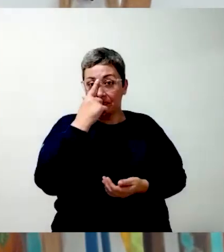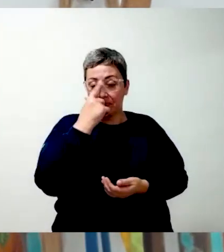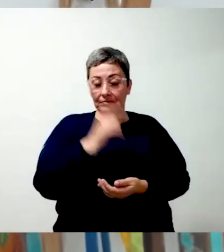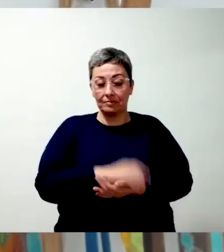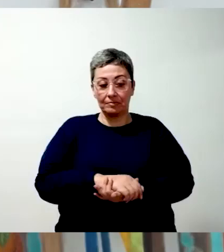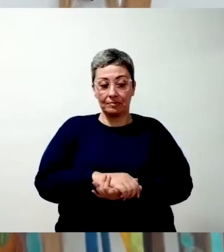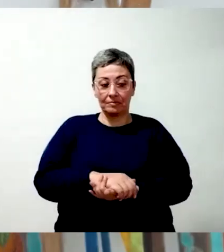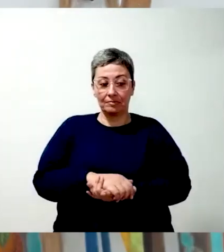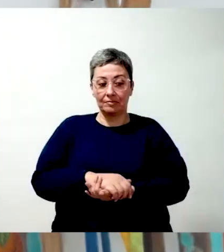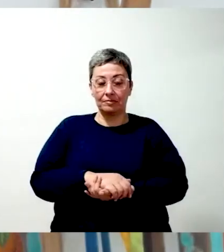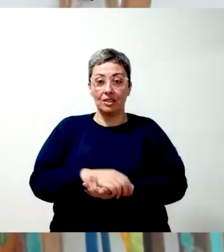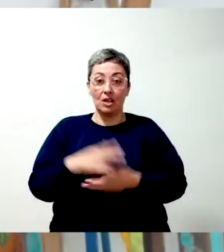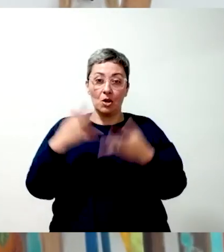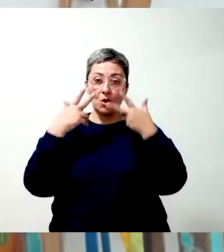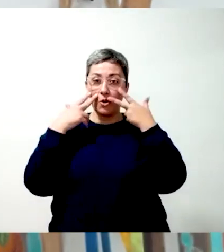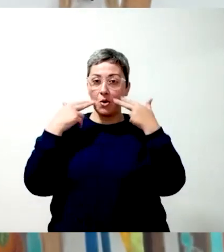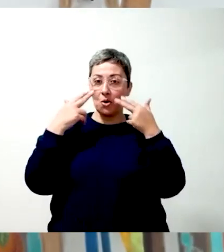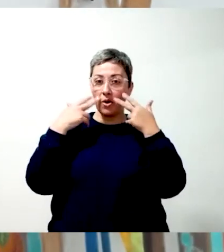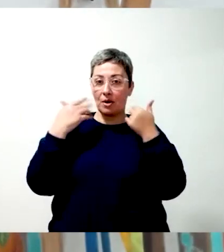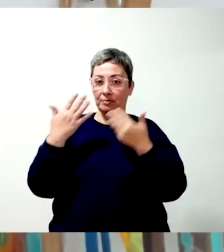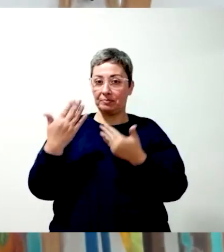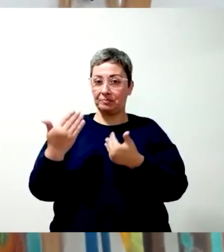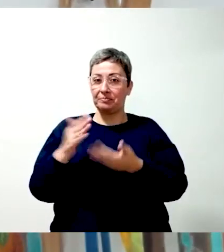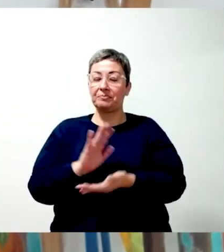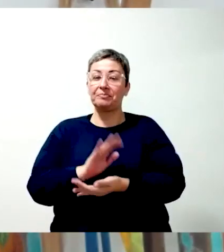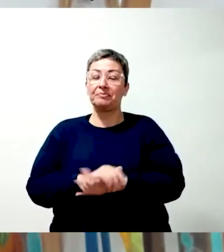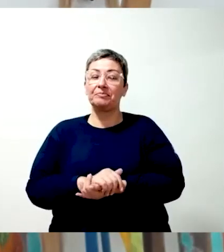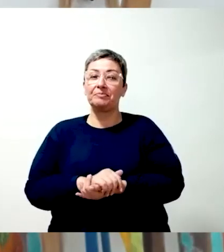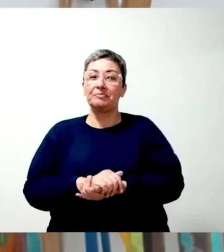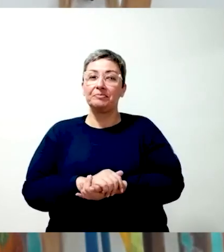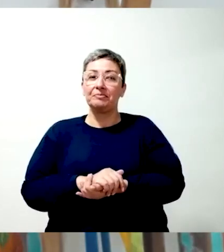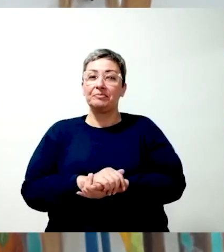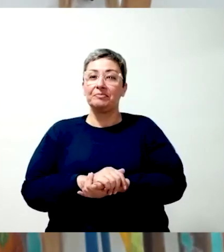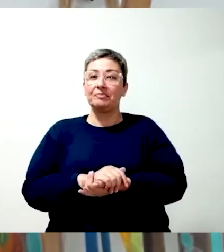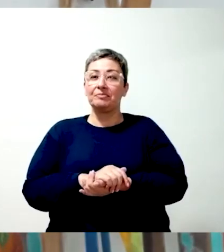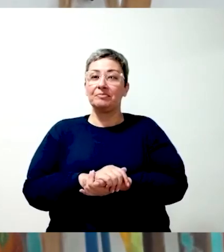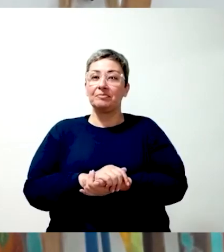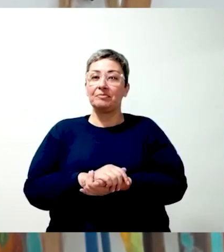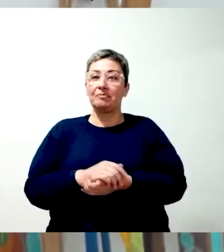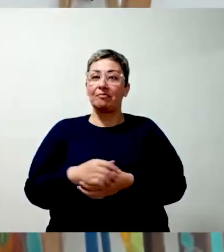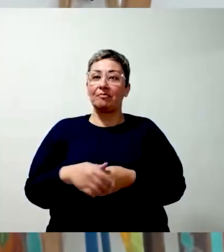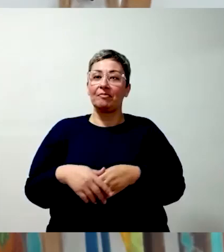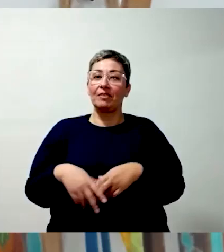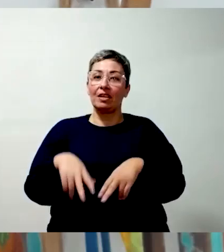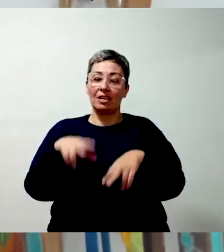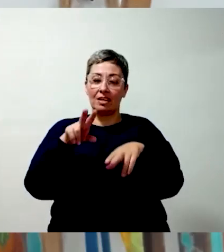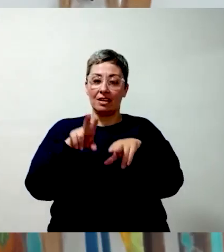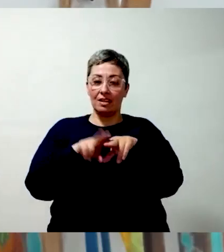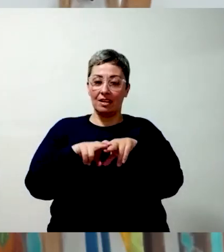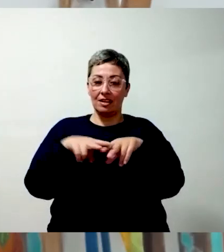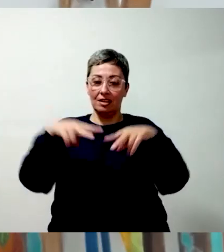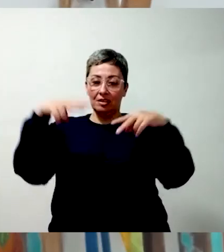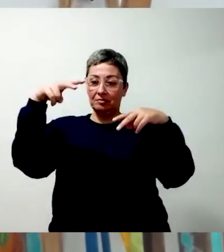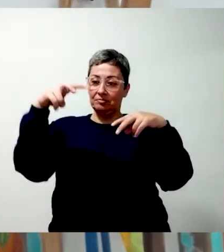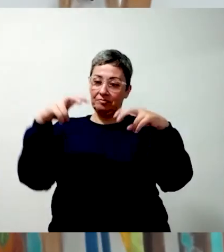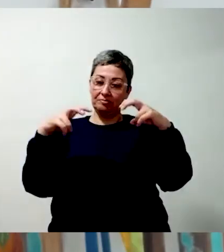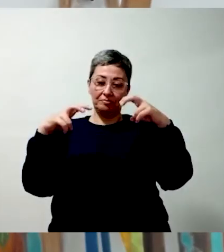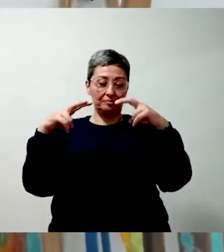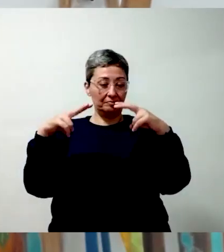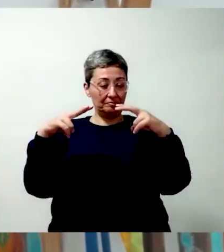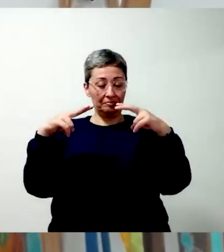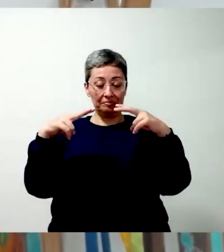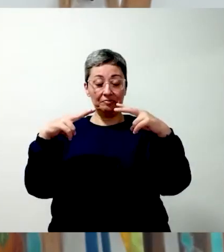O jovem indígena abaixou-se na altura do olhar dos